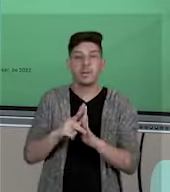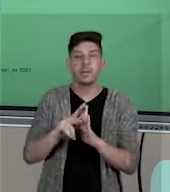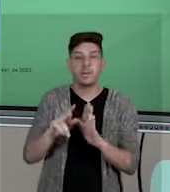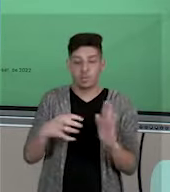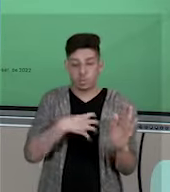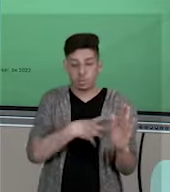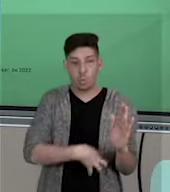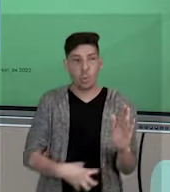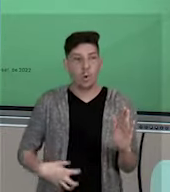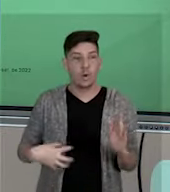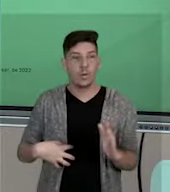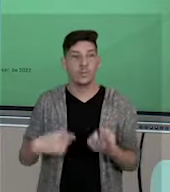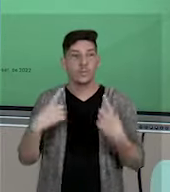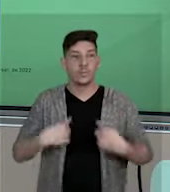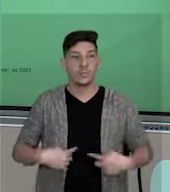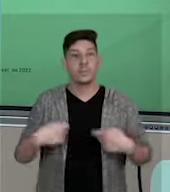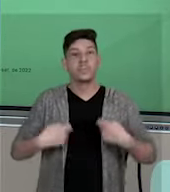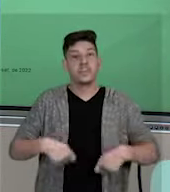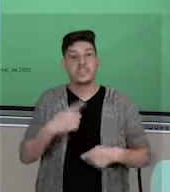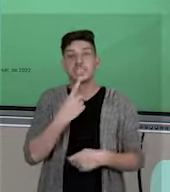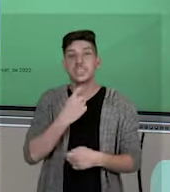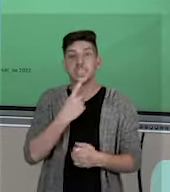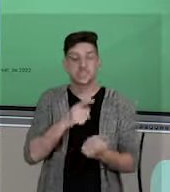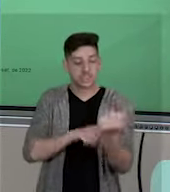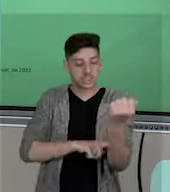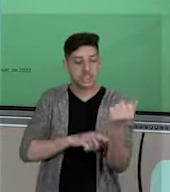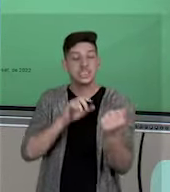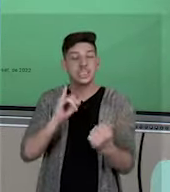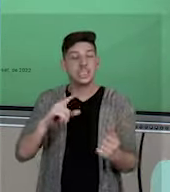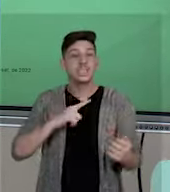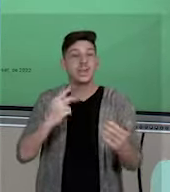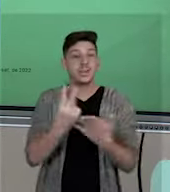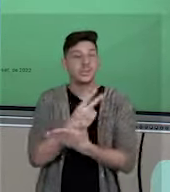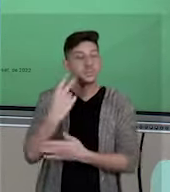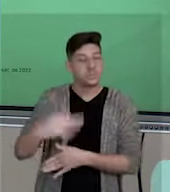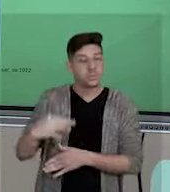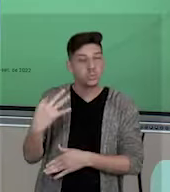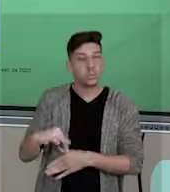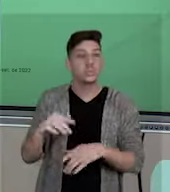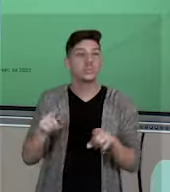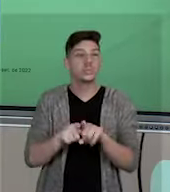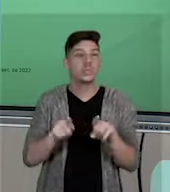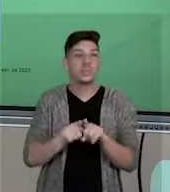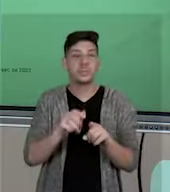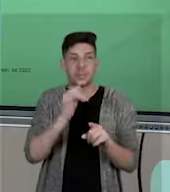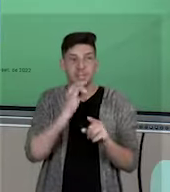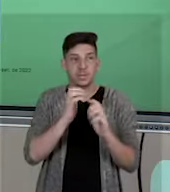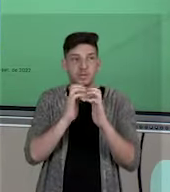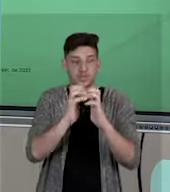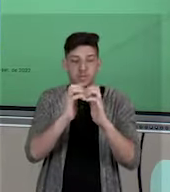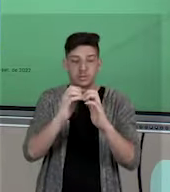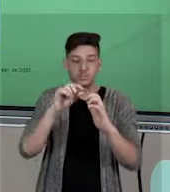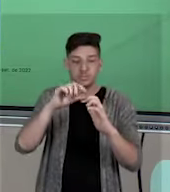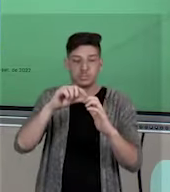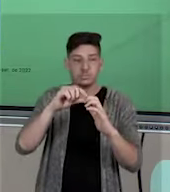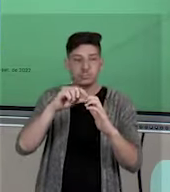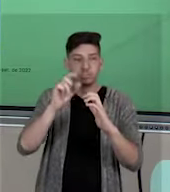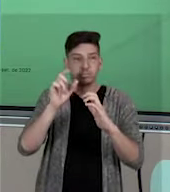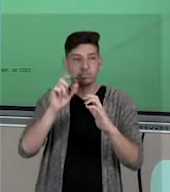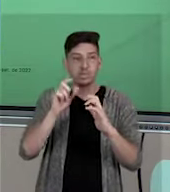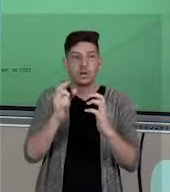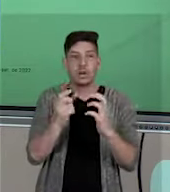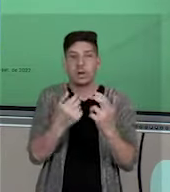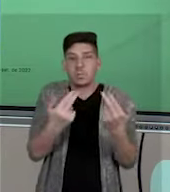que precisa de irrigação sanguínea. E se você machuca, fere essa região, se você tem, né, uma trinca nessa caixa craniana,